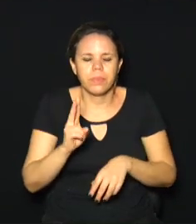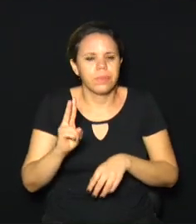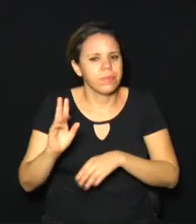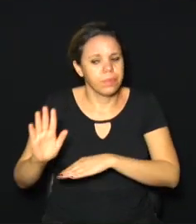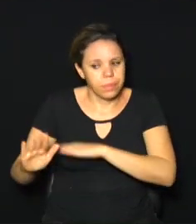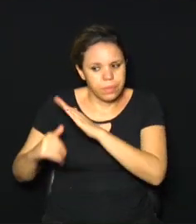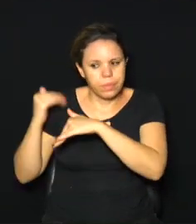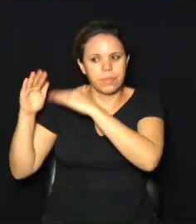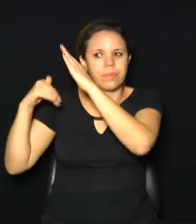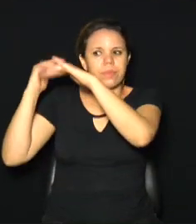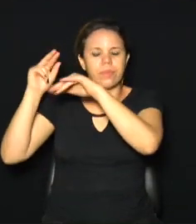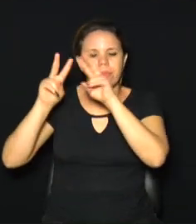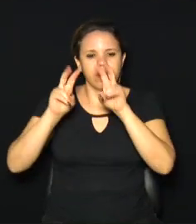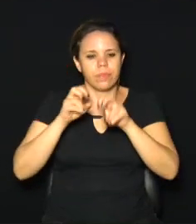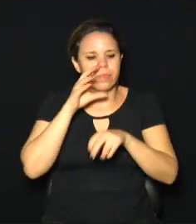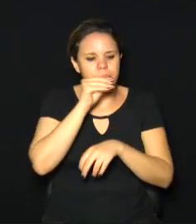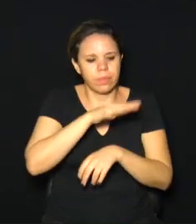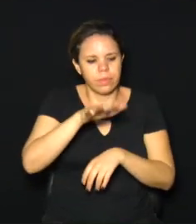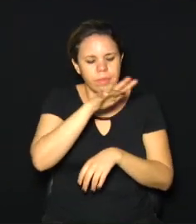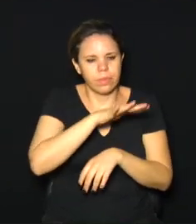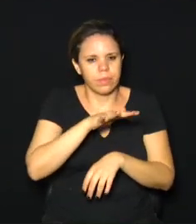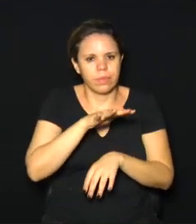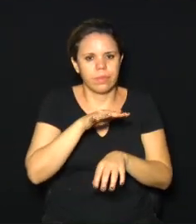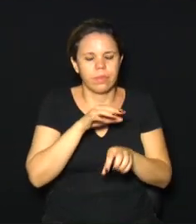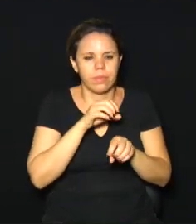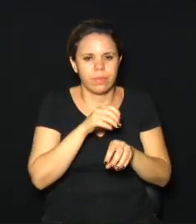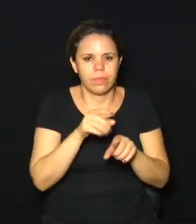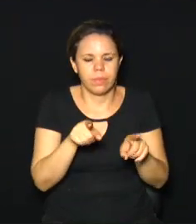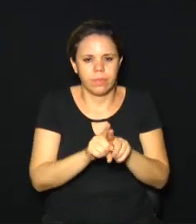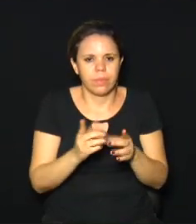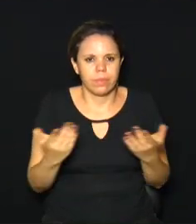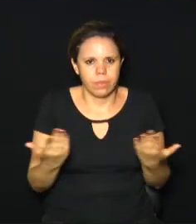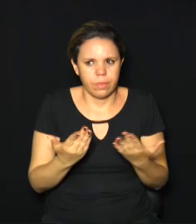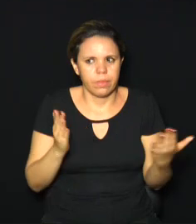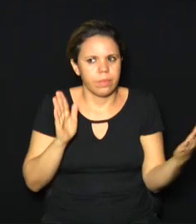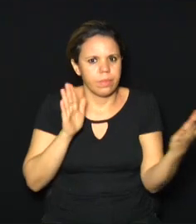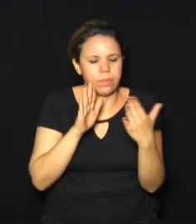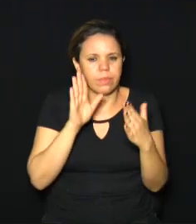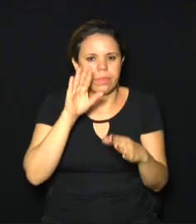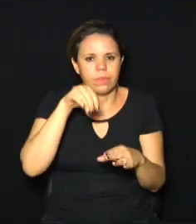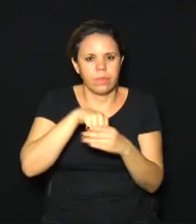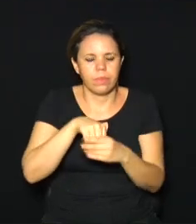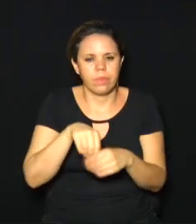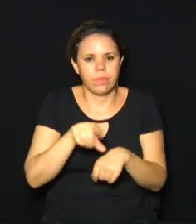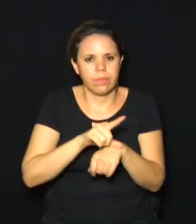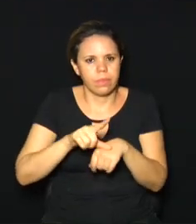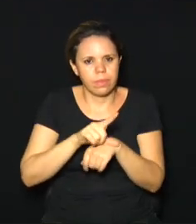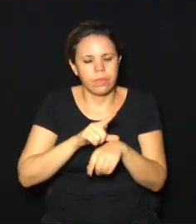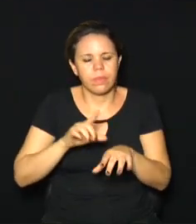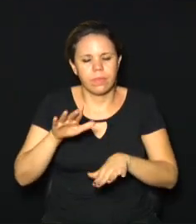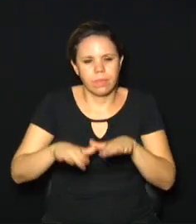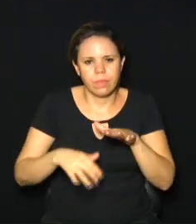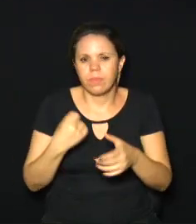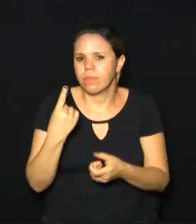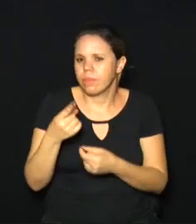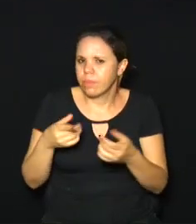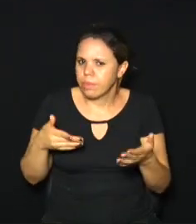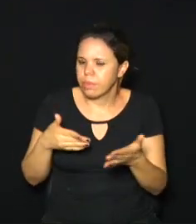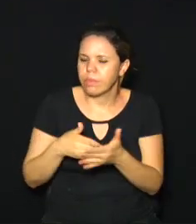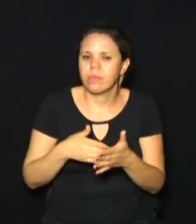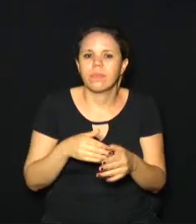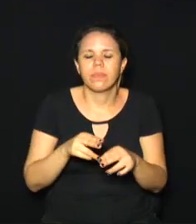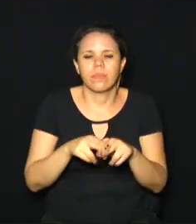progressista em relação aos direitos dos trabalhadores. Obviamente que agora nós estamos diante de legislações que estão restringindo, até